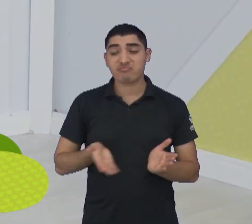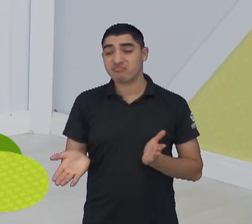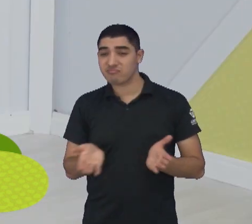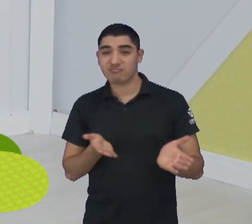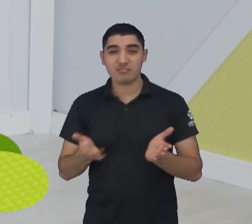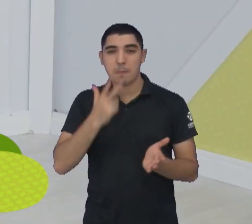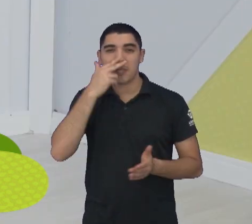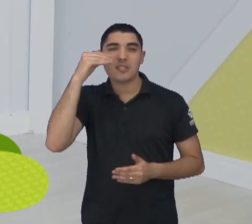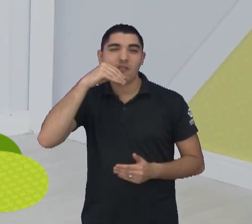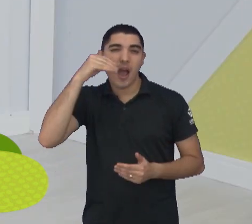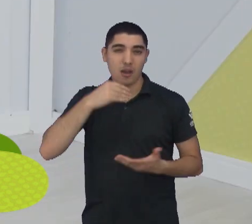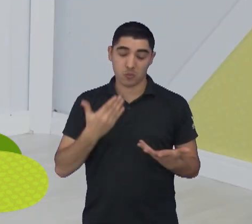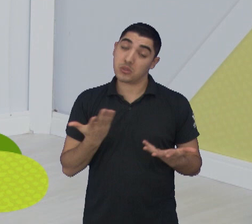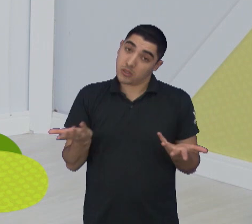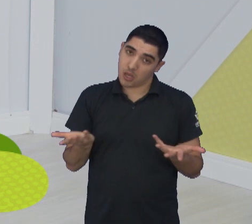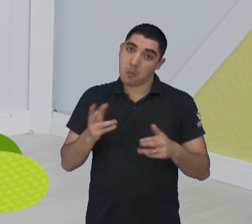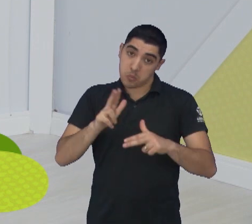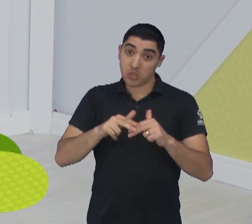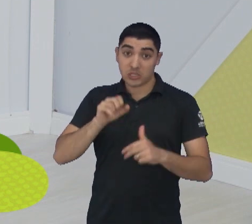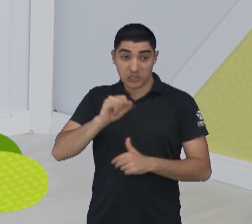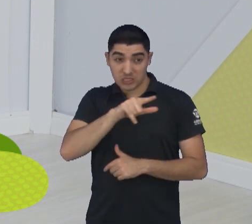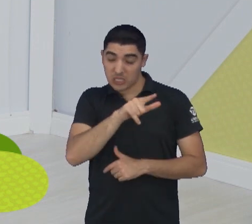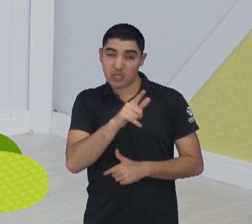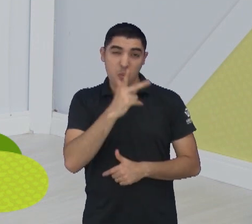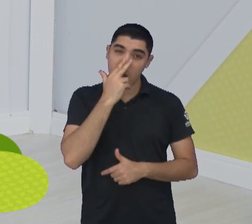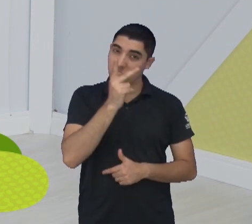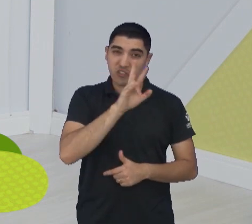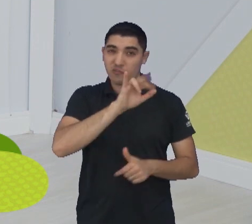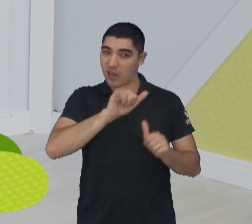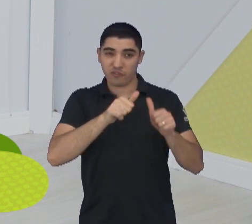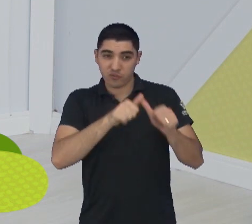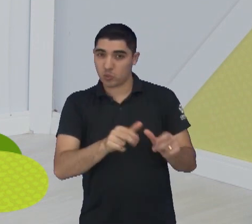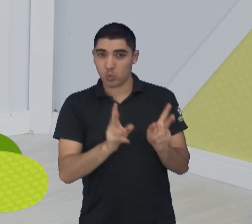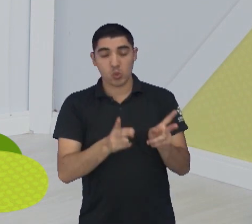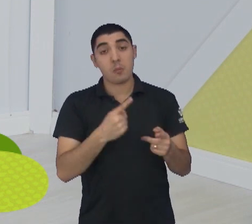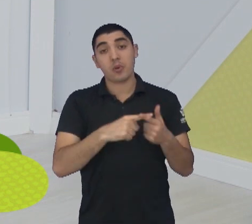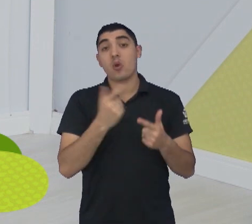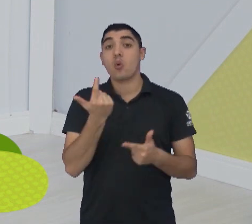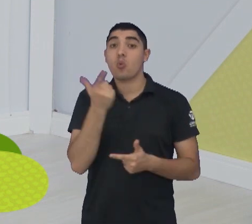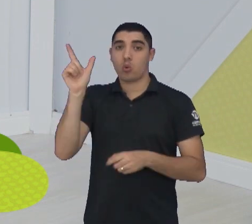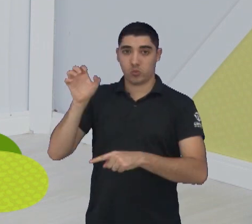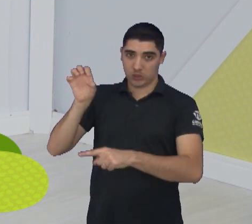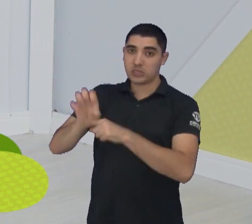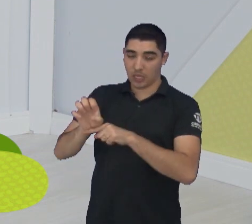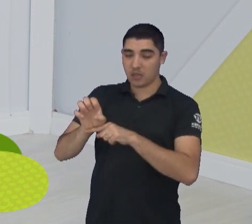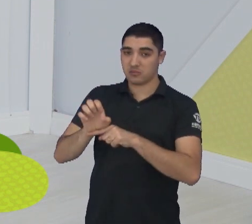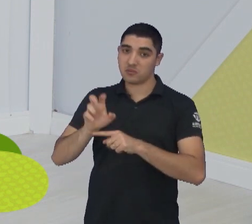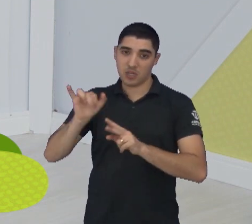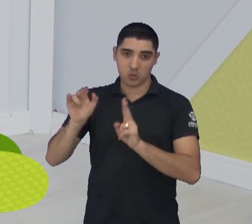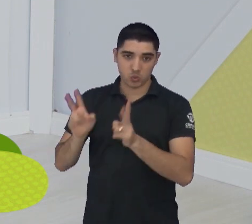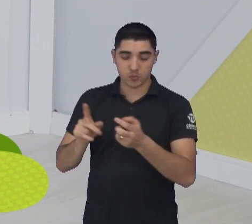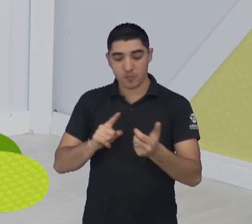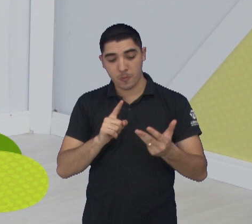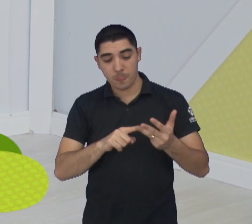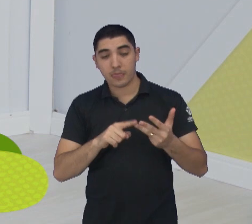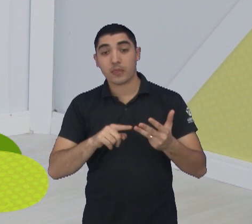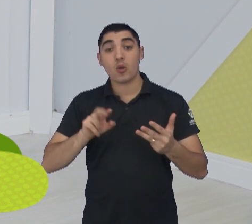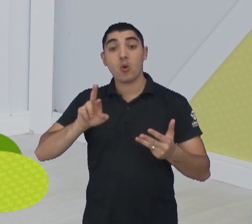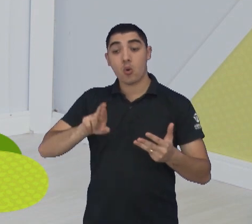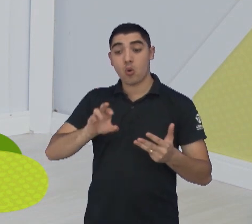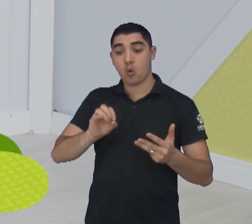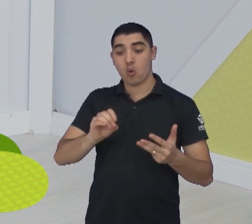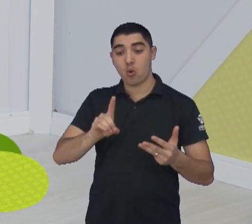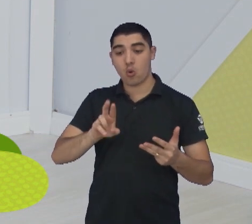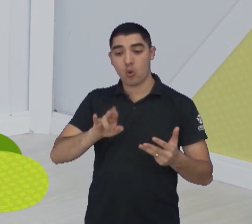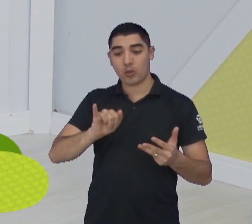aquela coisa toda, então o Pedro Favela provavelmente não vai ficar porque ele tem uma proposta do futebol alagoano. E o meia Rodrigo Andrade é outro, né? O